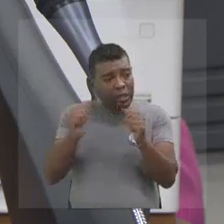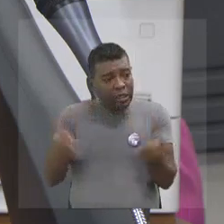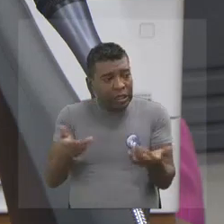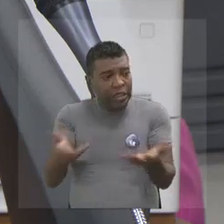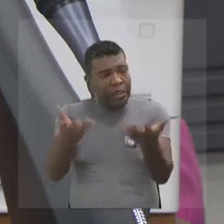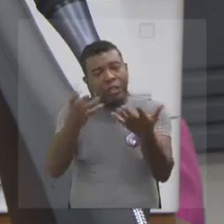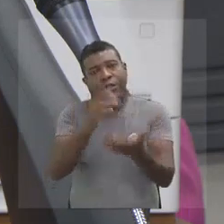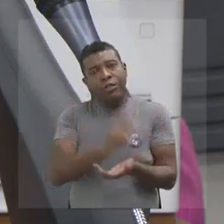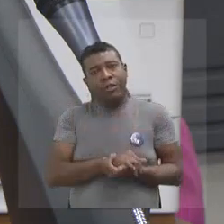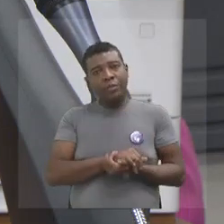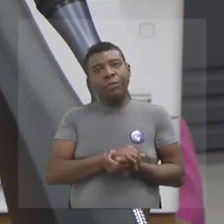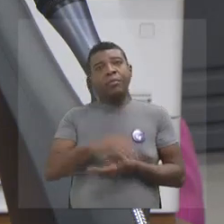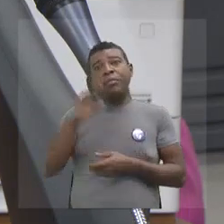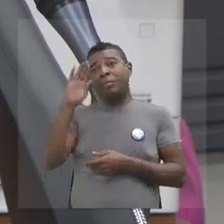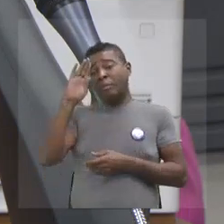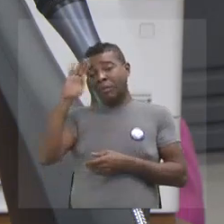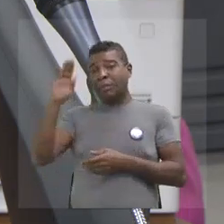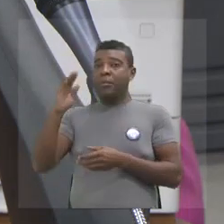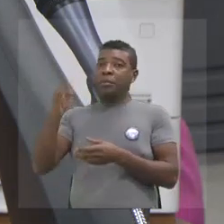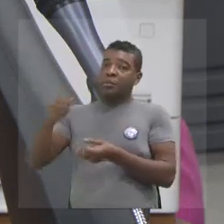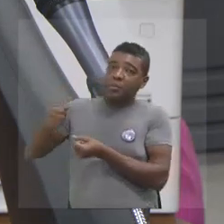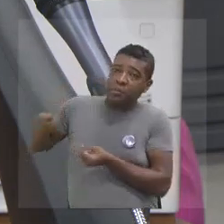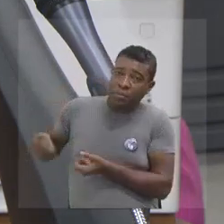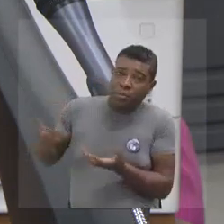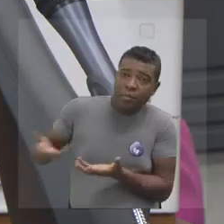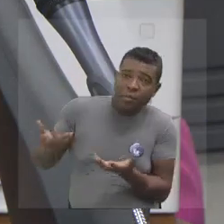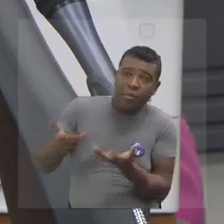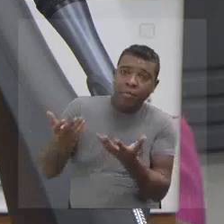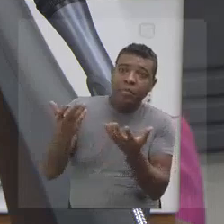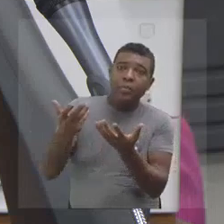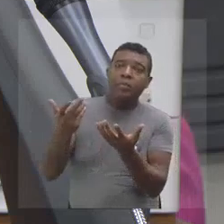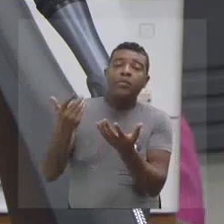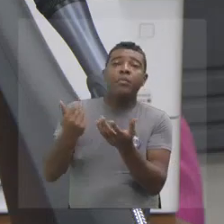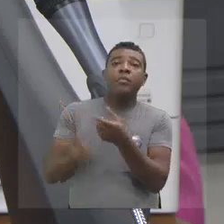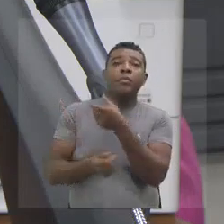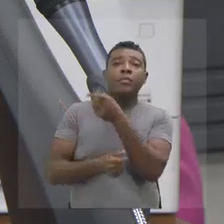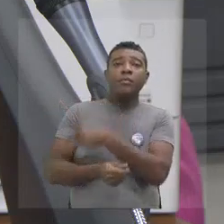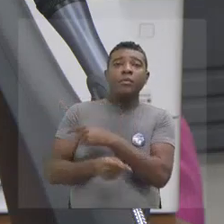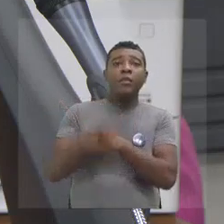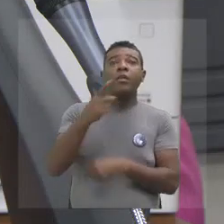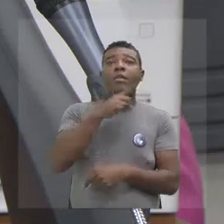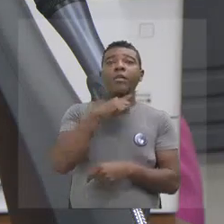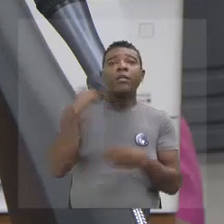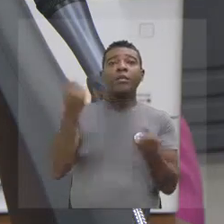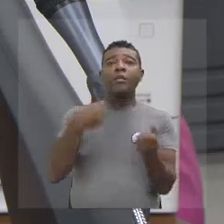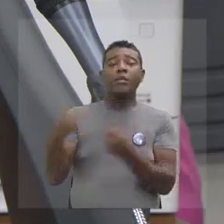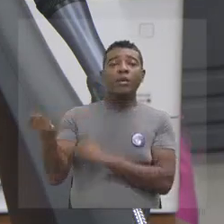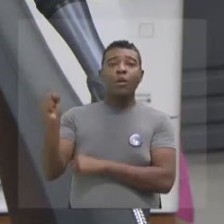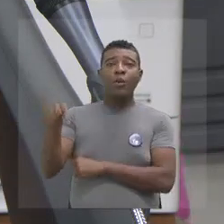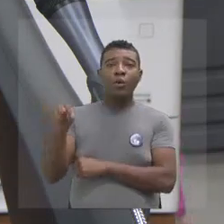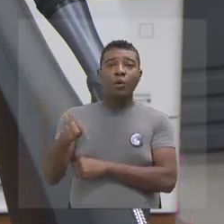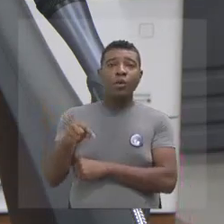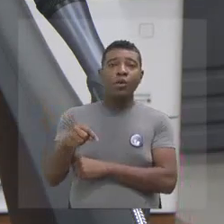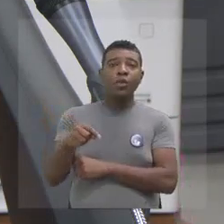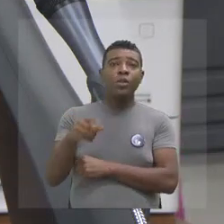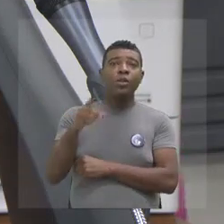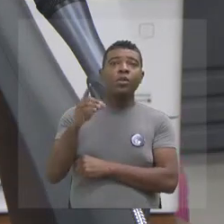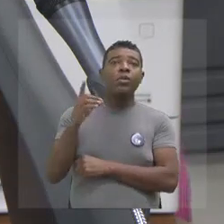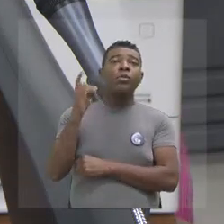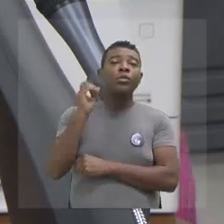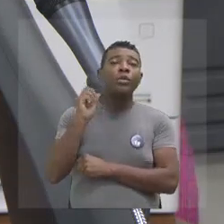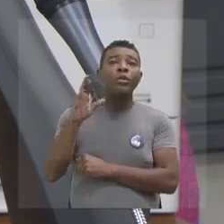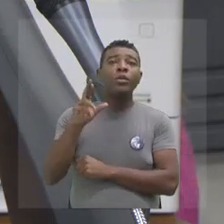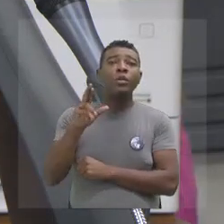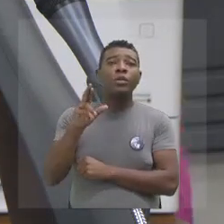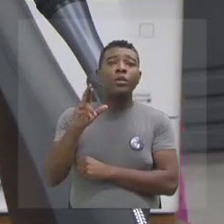o maior incentivador no meu entendimento no Brasil acaba de falecer hoje Dr Alisson paulinelli